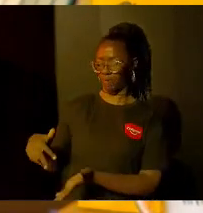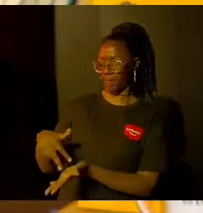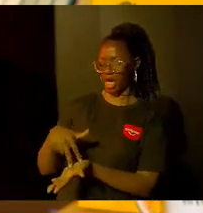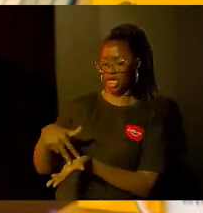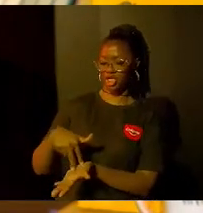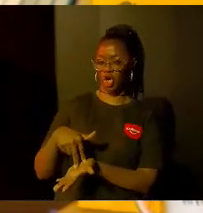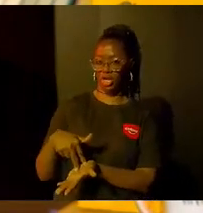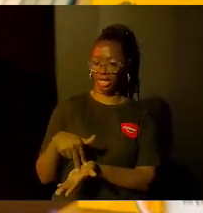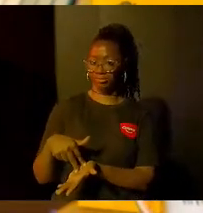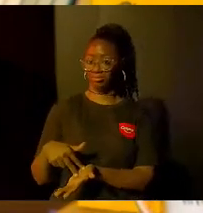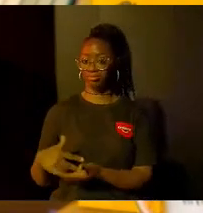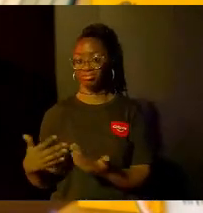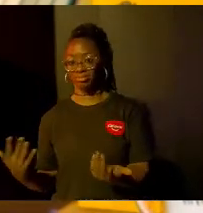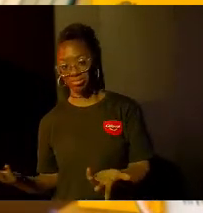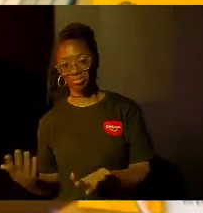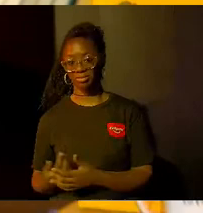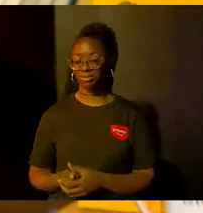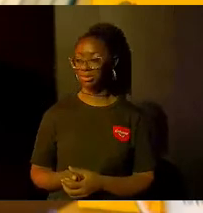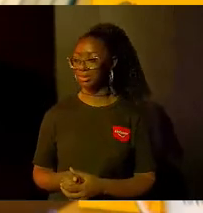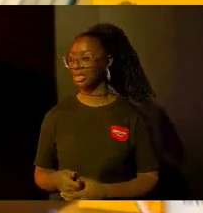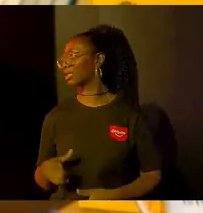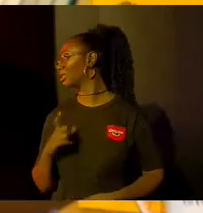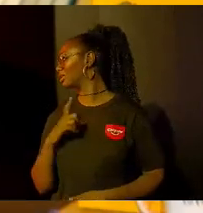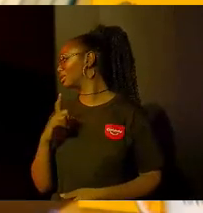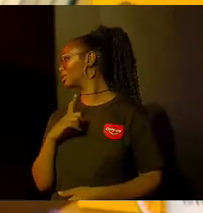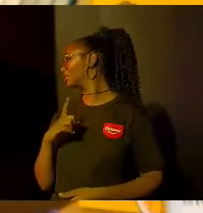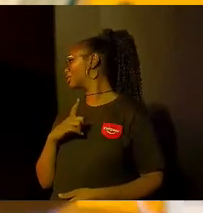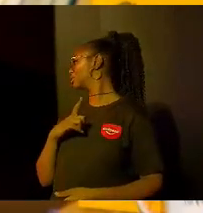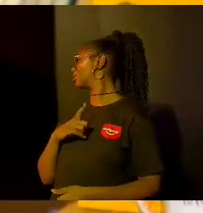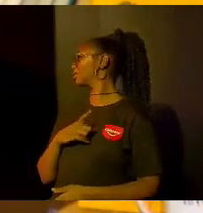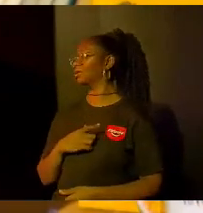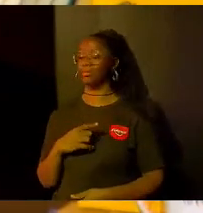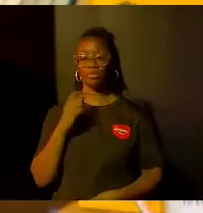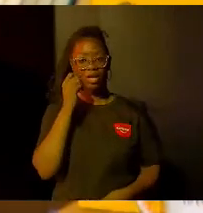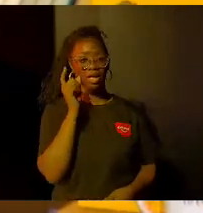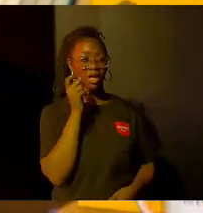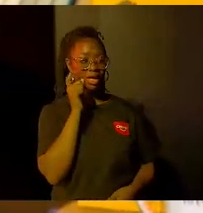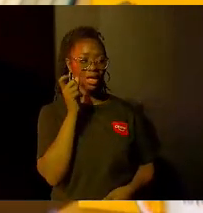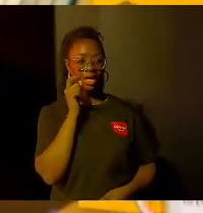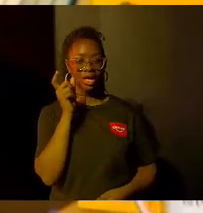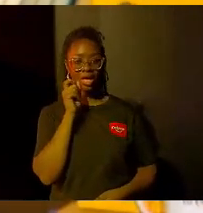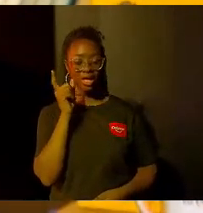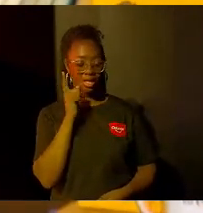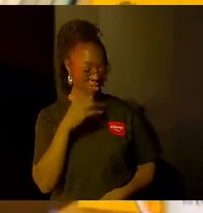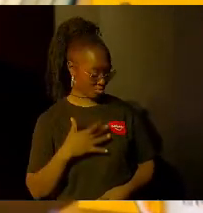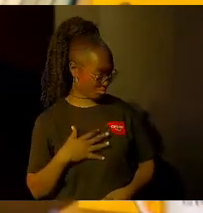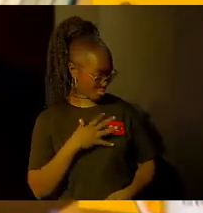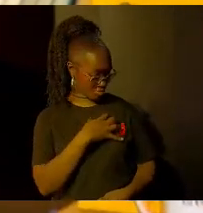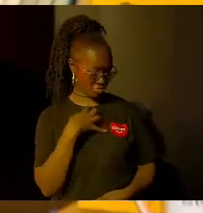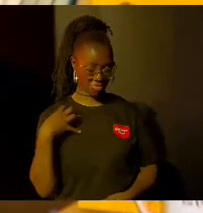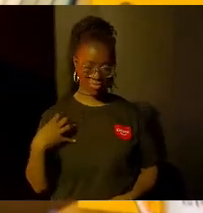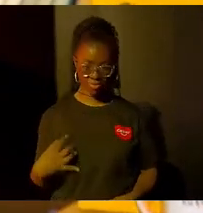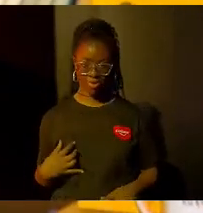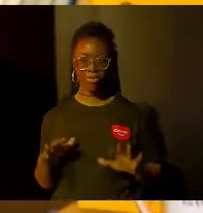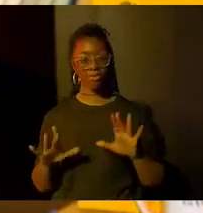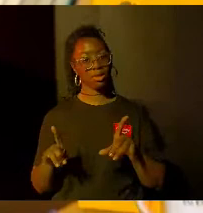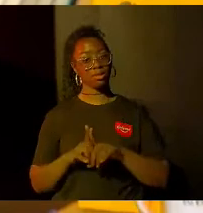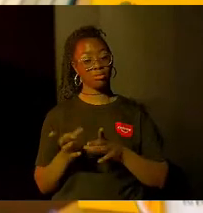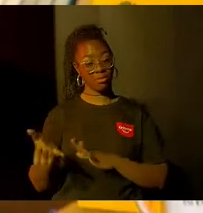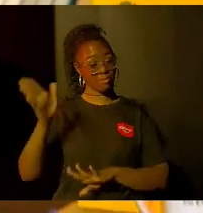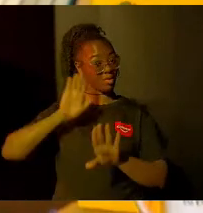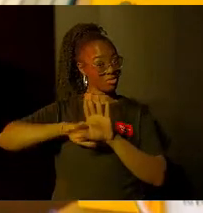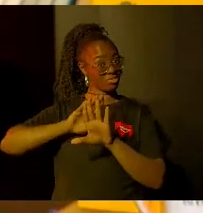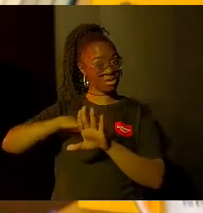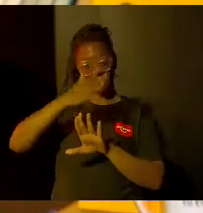nesse personagem que tem gatinhos aqui na camisa é preciso lembrar que tem um personagem que sofre